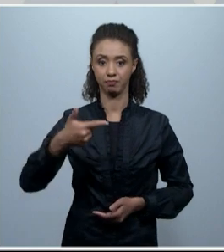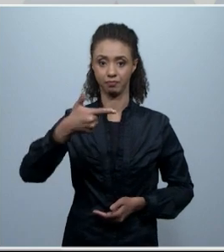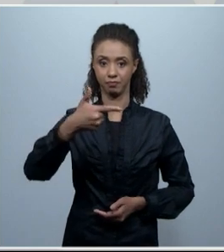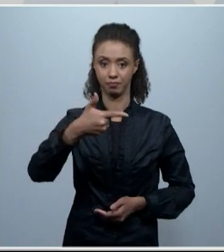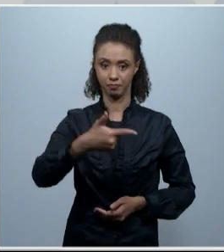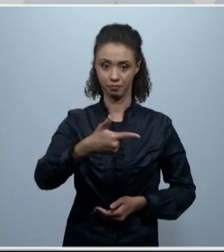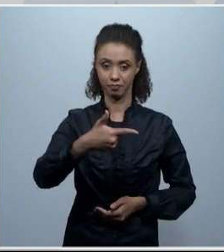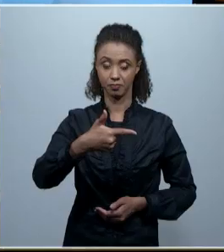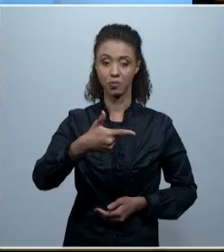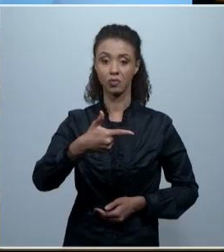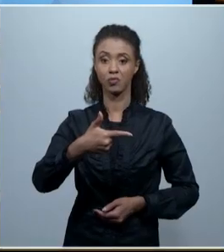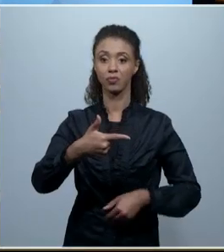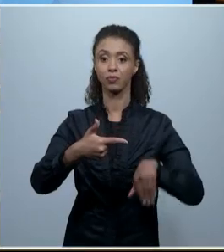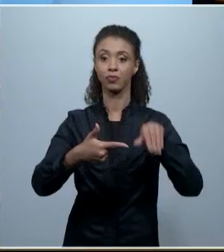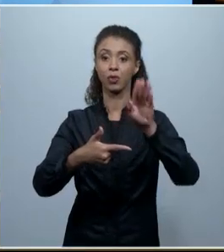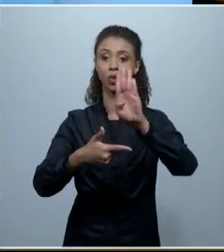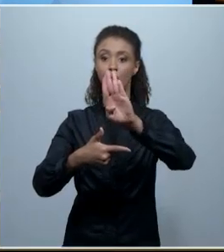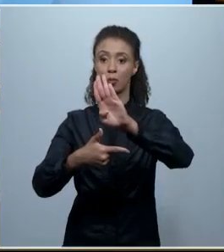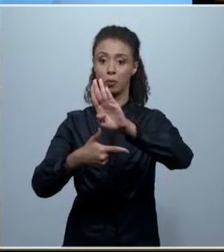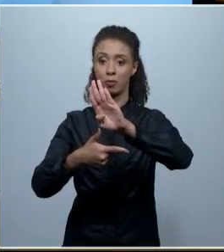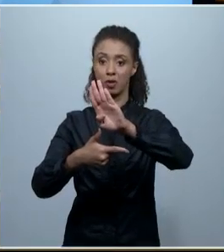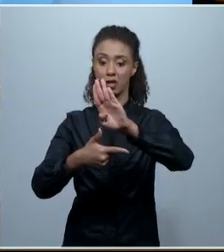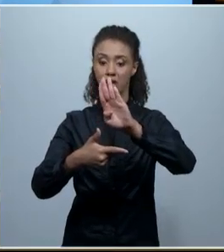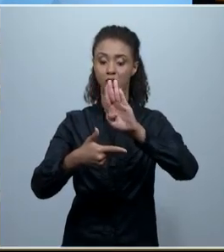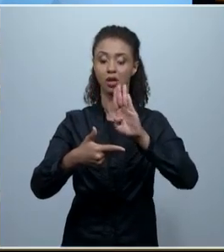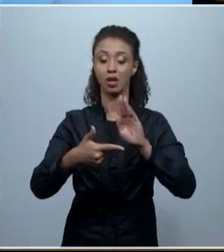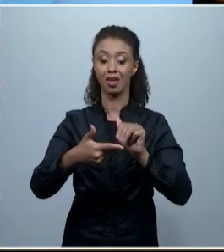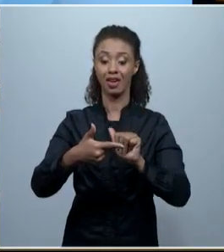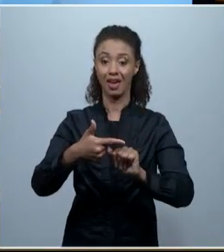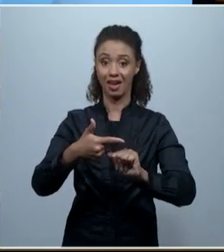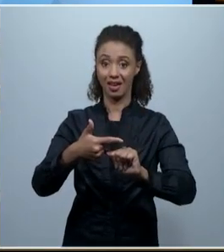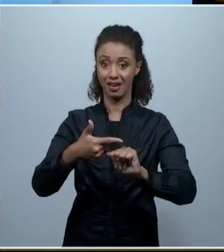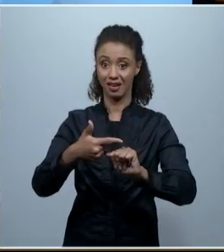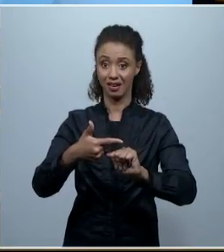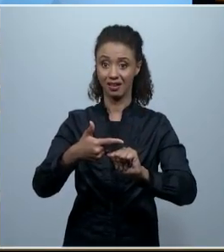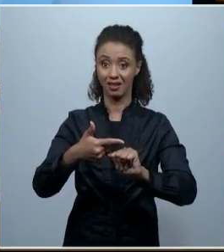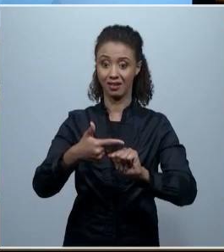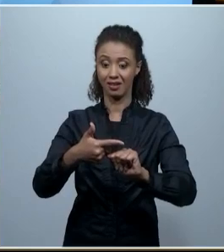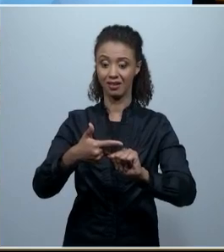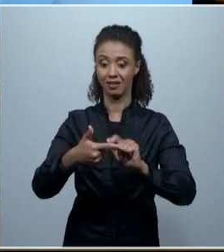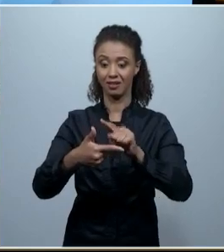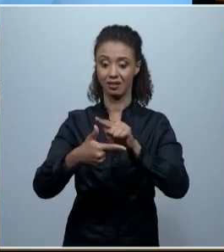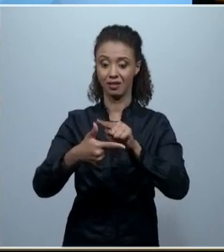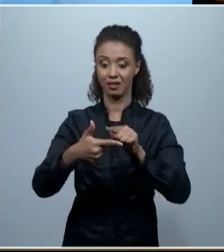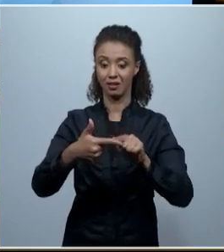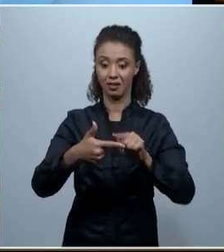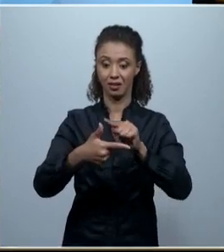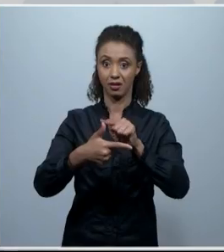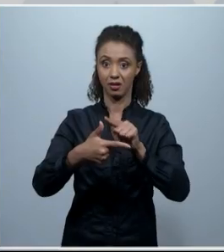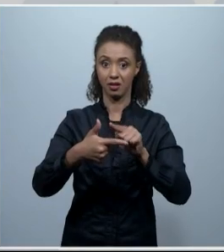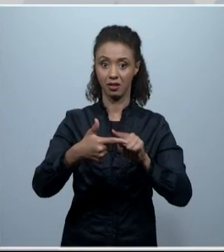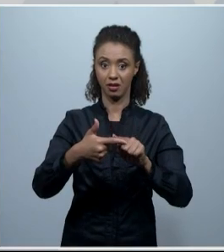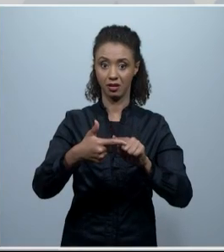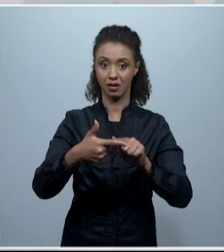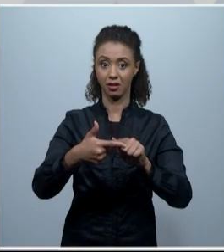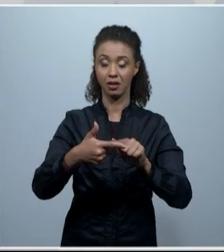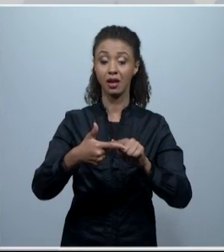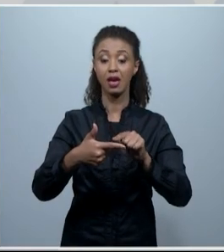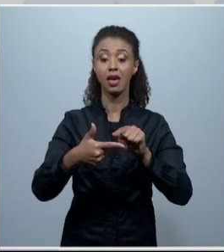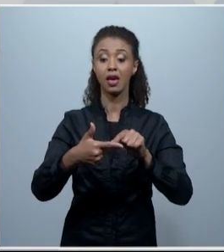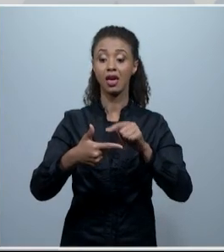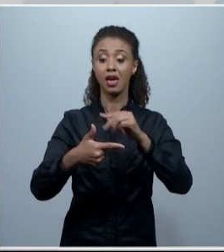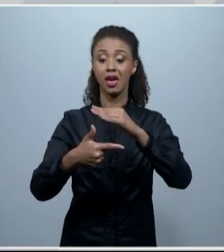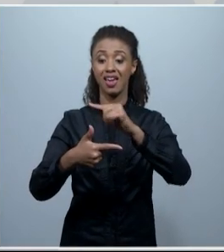externo ao triângulo b h ou h só que tem um teorema que diz que o ângulo externo